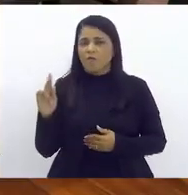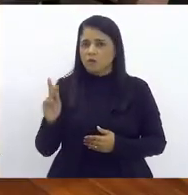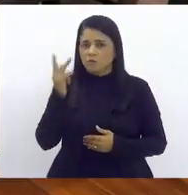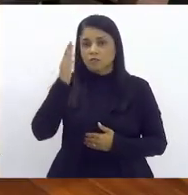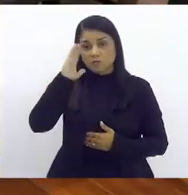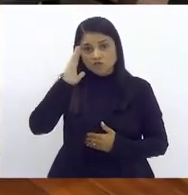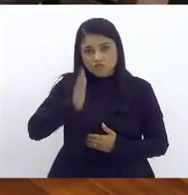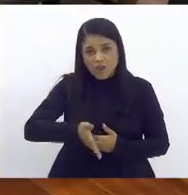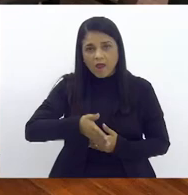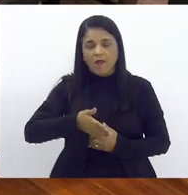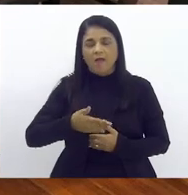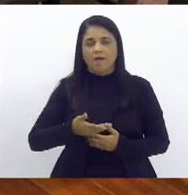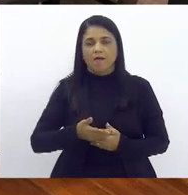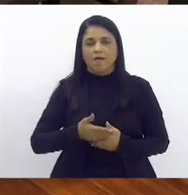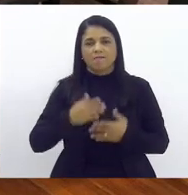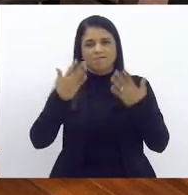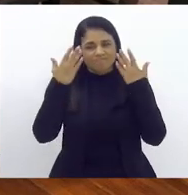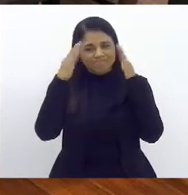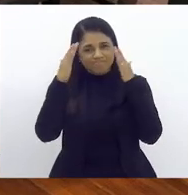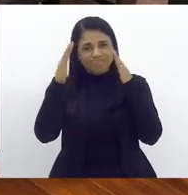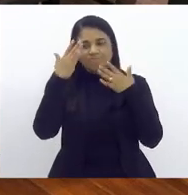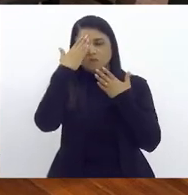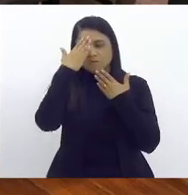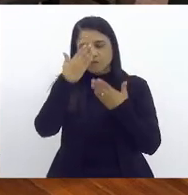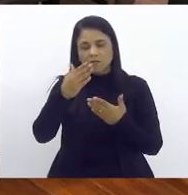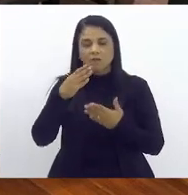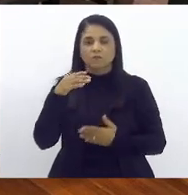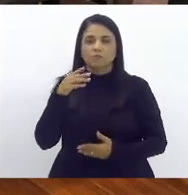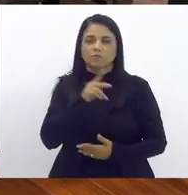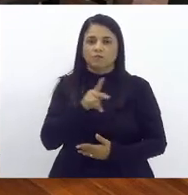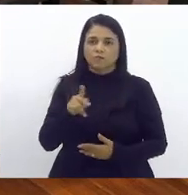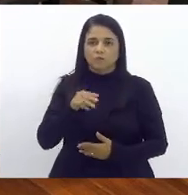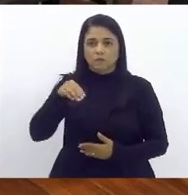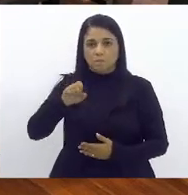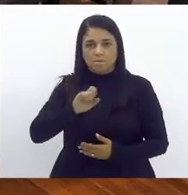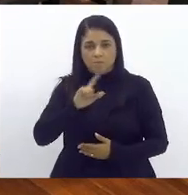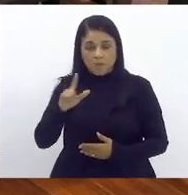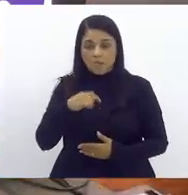Obrigado, professora Mel. Que bom trazer essa questão da